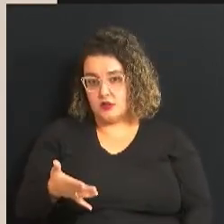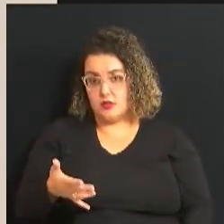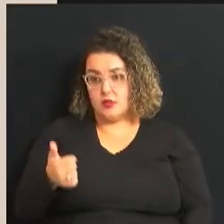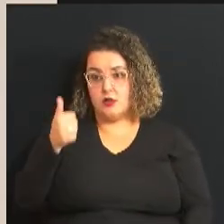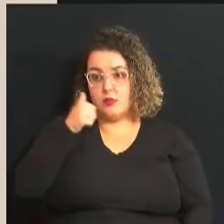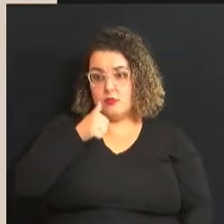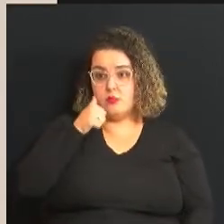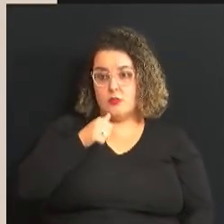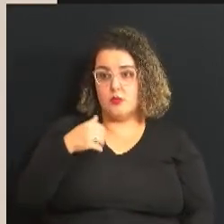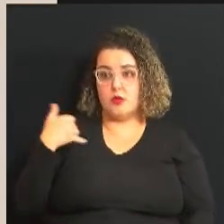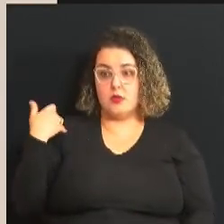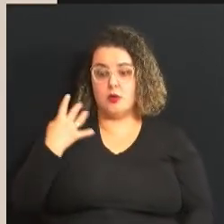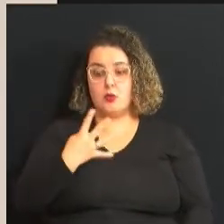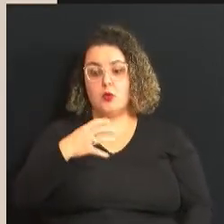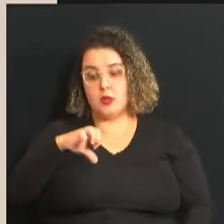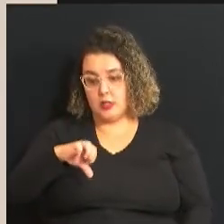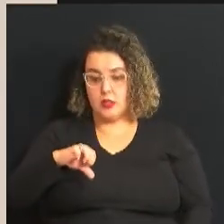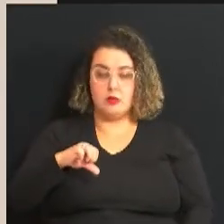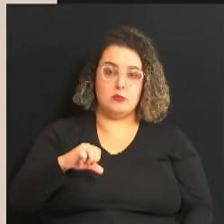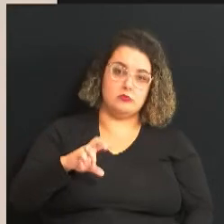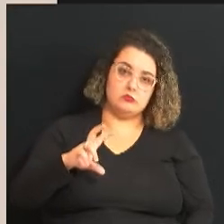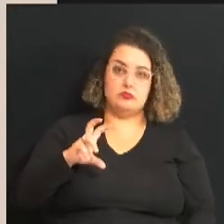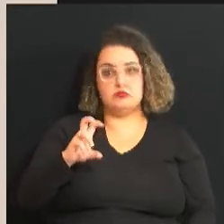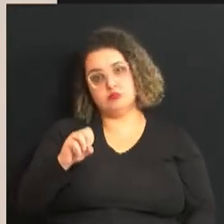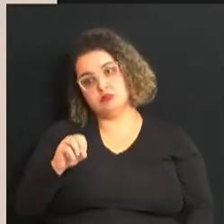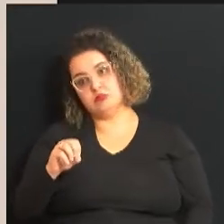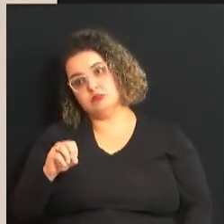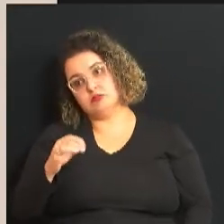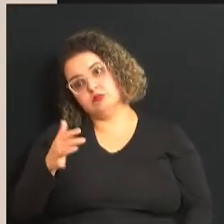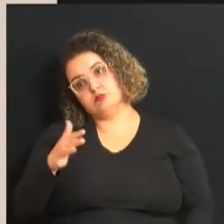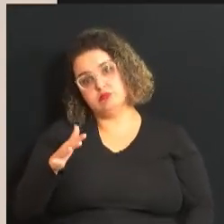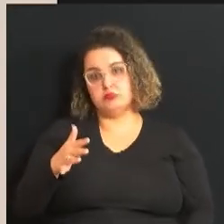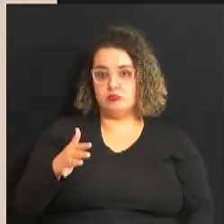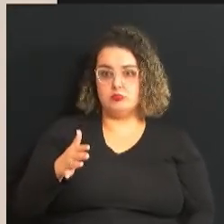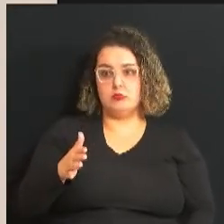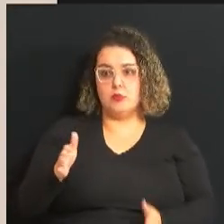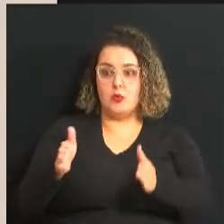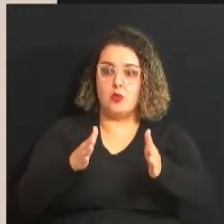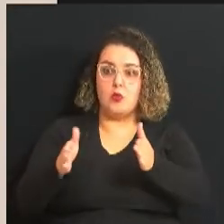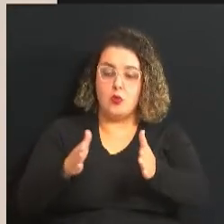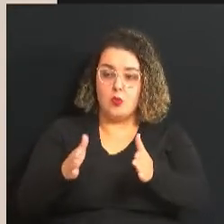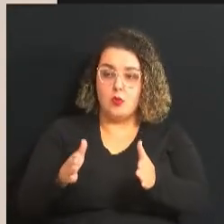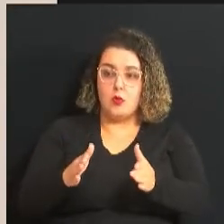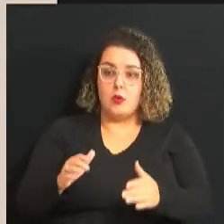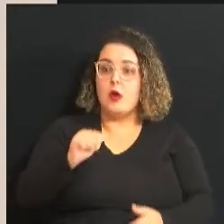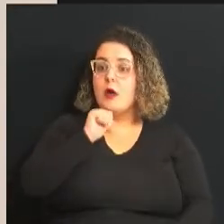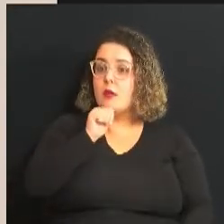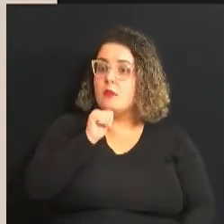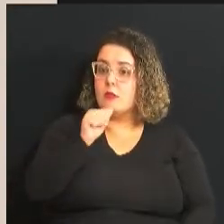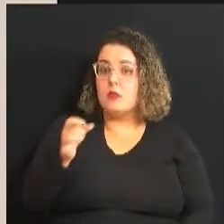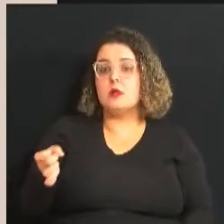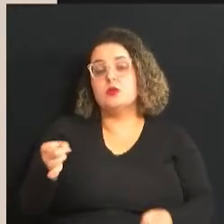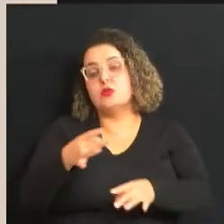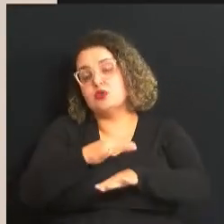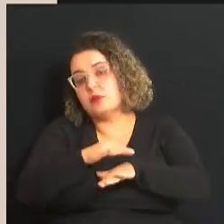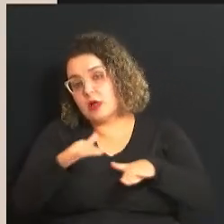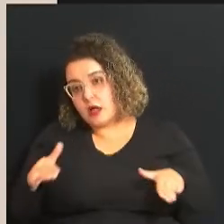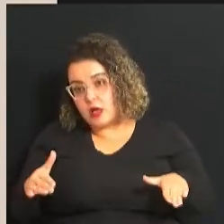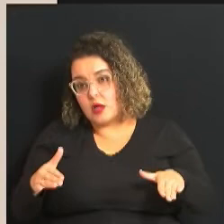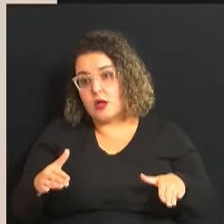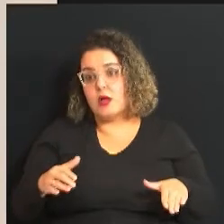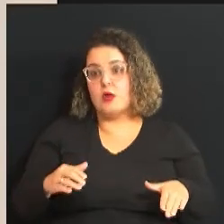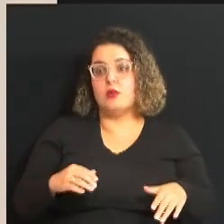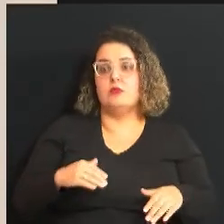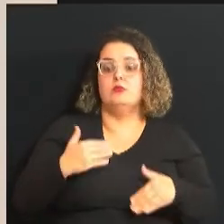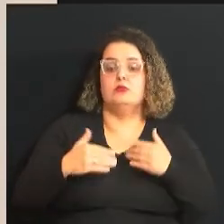49, 50 anos, já está aí próximo ao período onde a menstruação já vai terminar, o seu ciclo reprodutivo